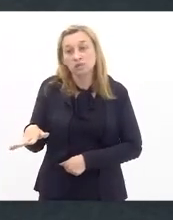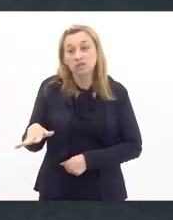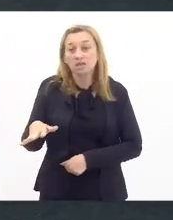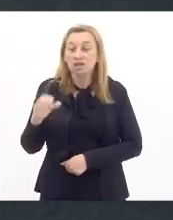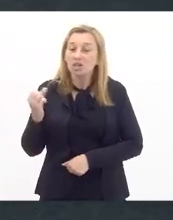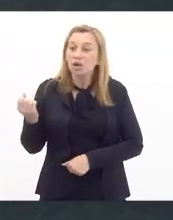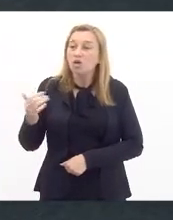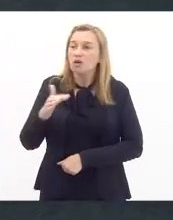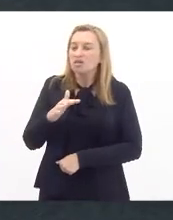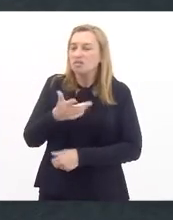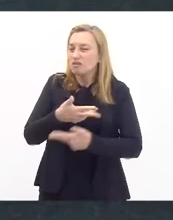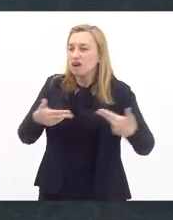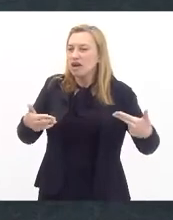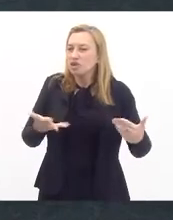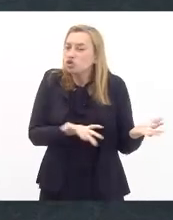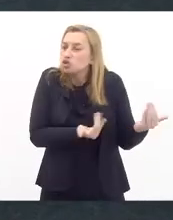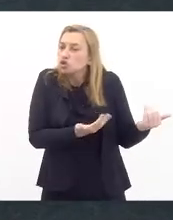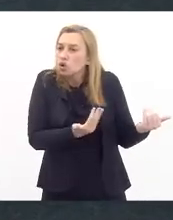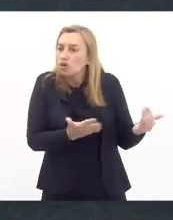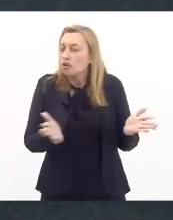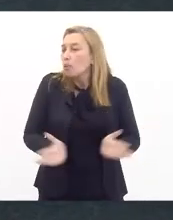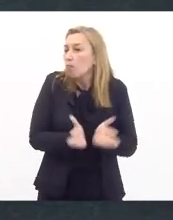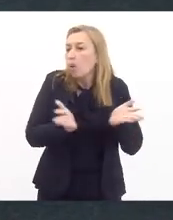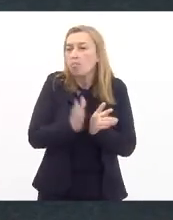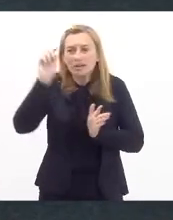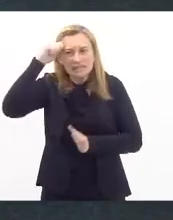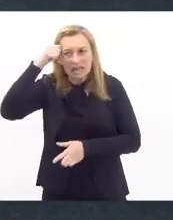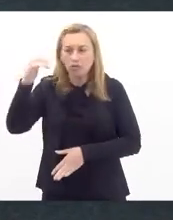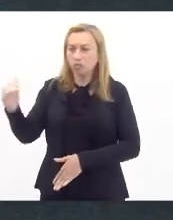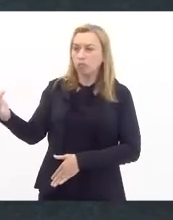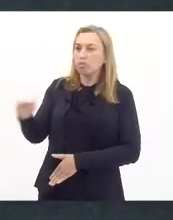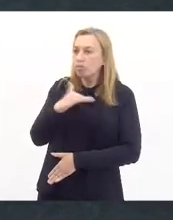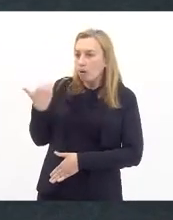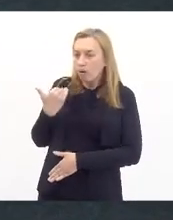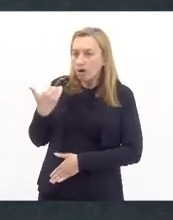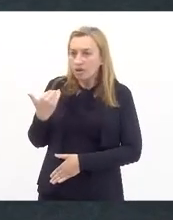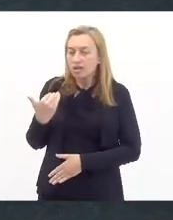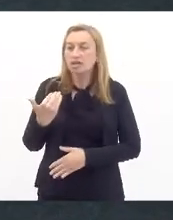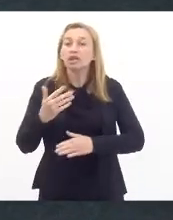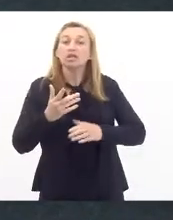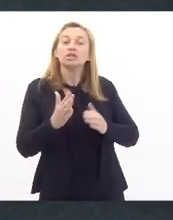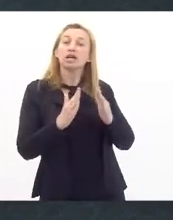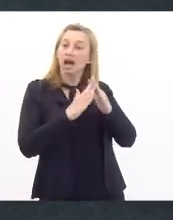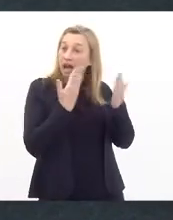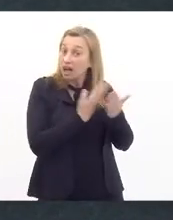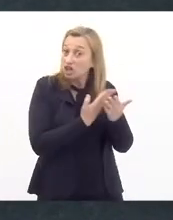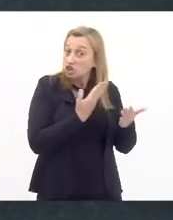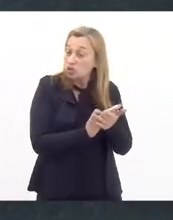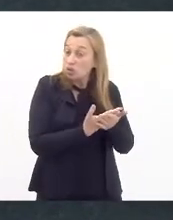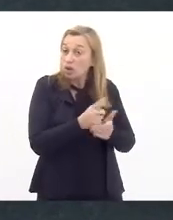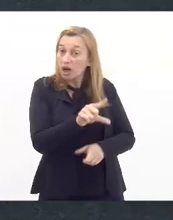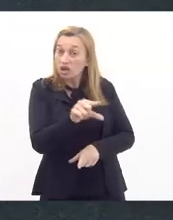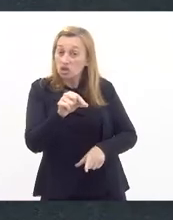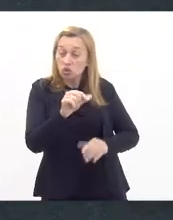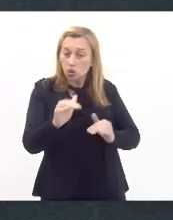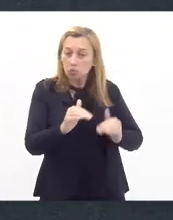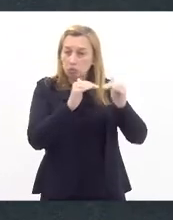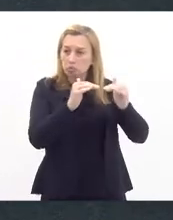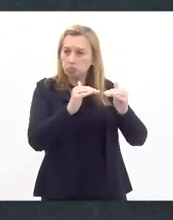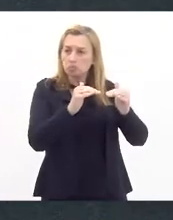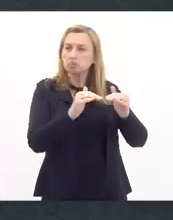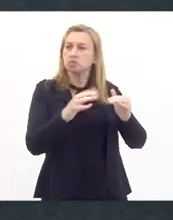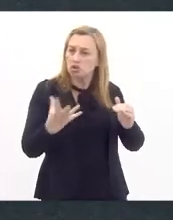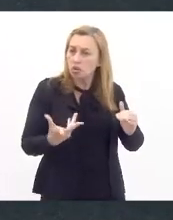mata-se muito jovem negro e pobre e favelado no Rio de Janeiro e portanto alternativa da escola tem que ter uma alternativa de alto nível